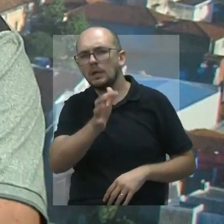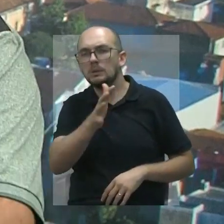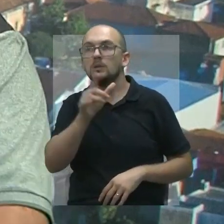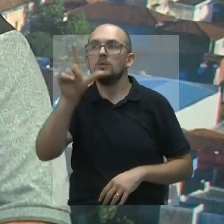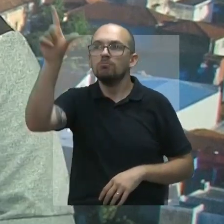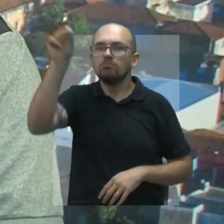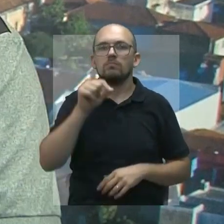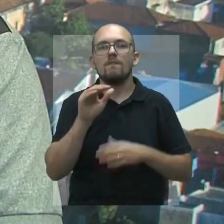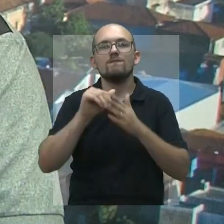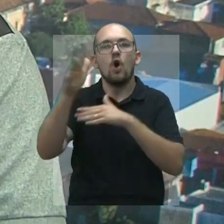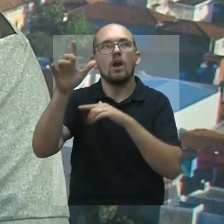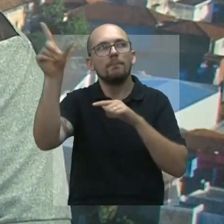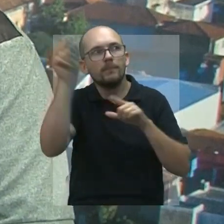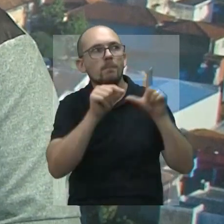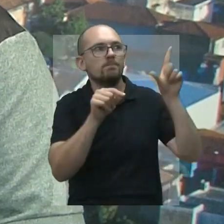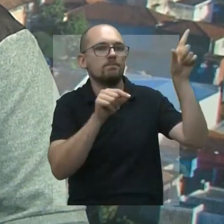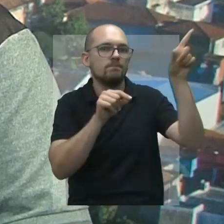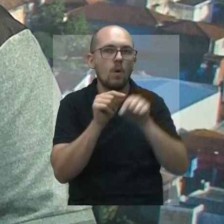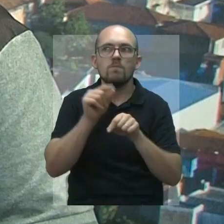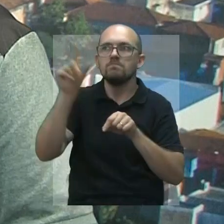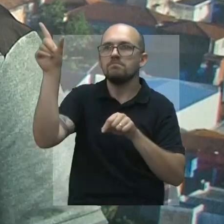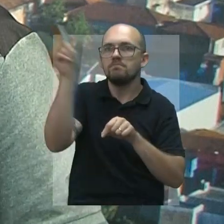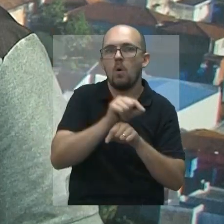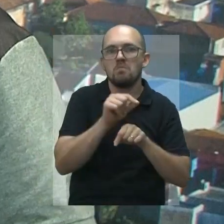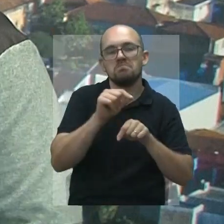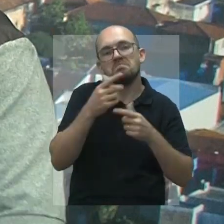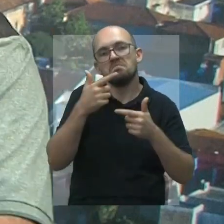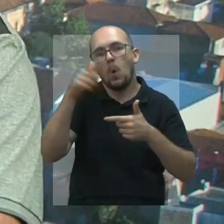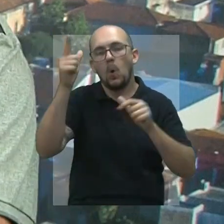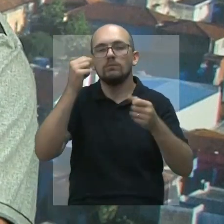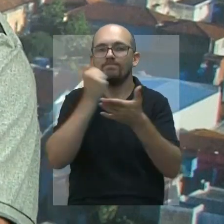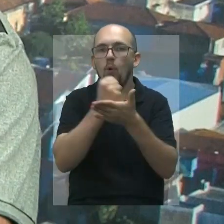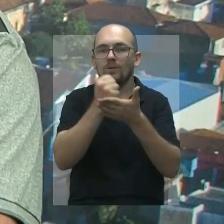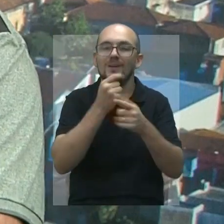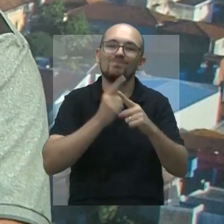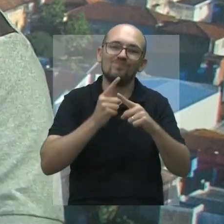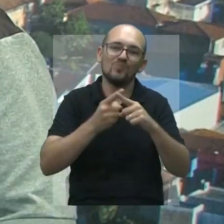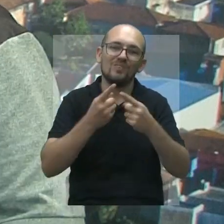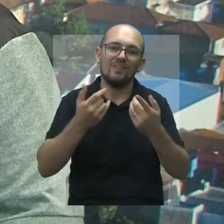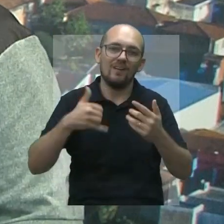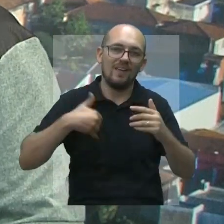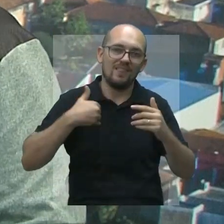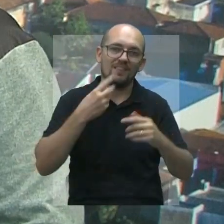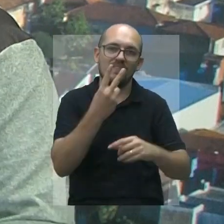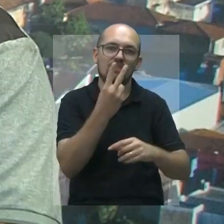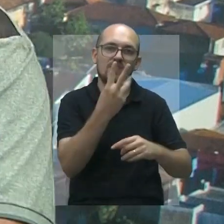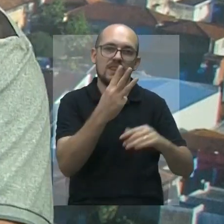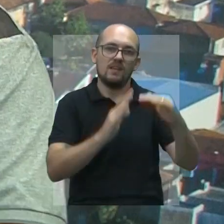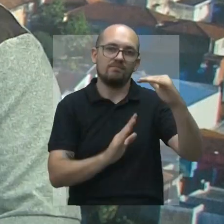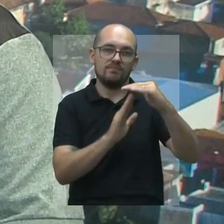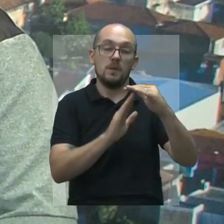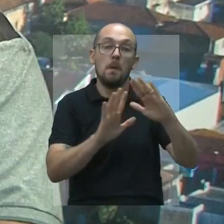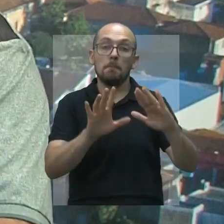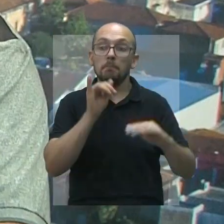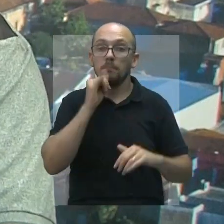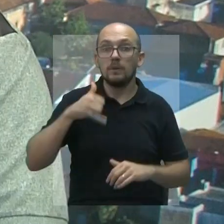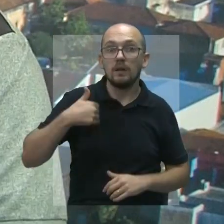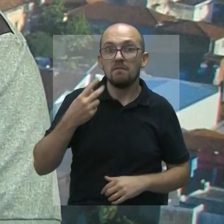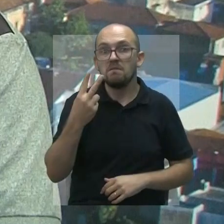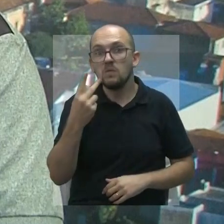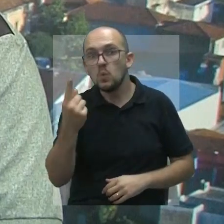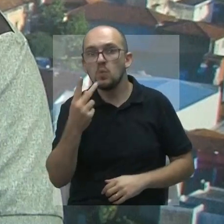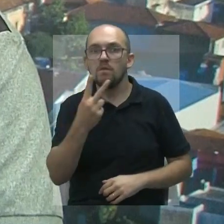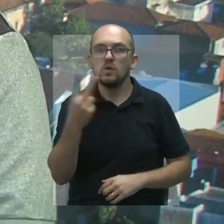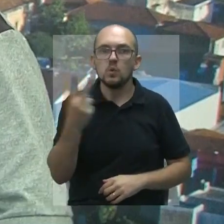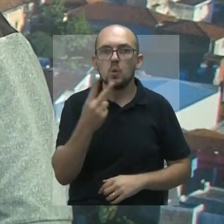para dar ali aquele toque de experiência, né? Se assim podemos dizer, porque é um campeonato limitado a Sub-23, mas os atletas de 21, 22 e até mesmo de